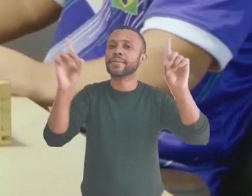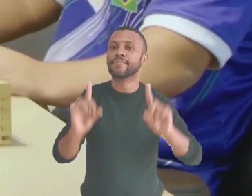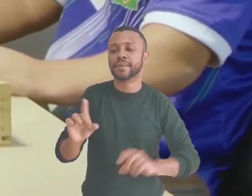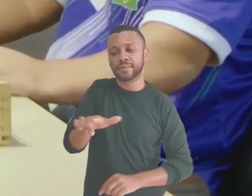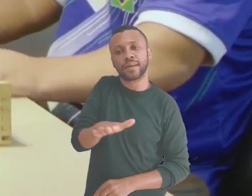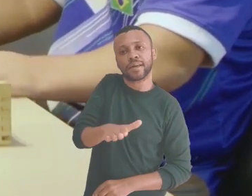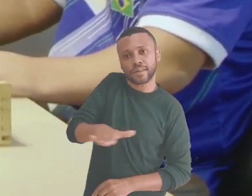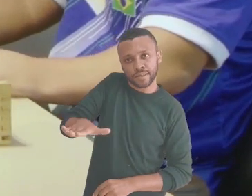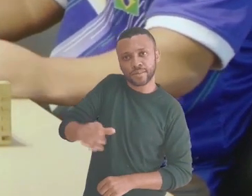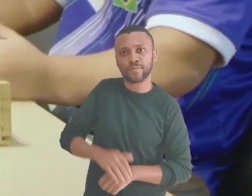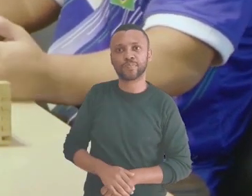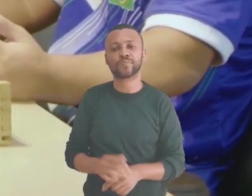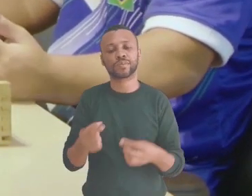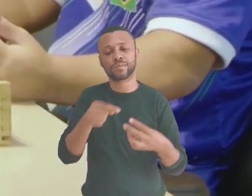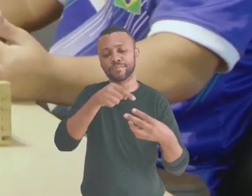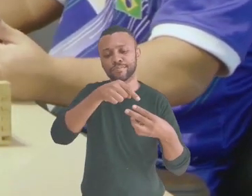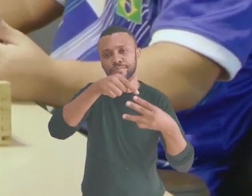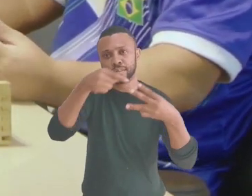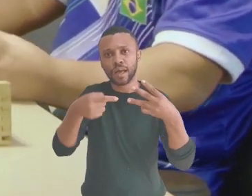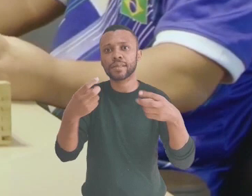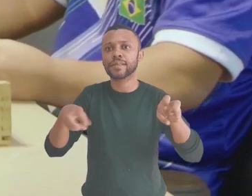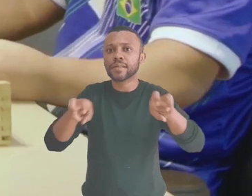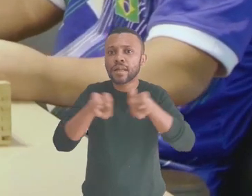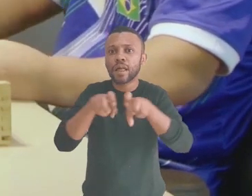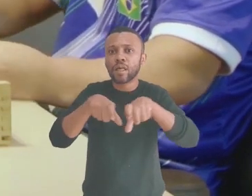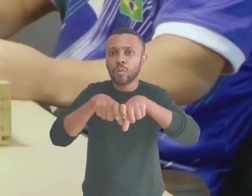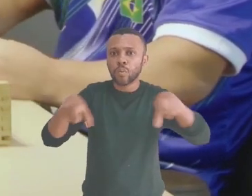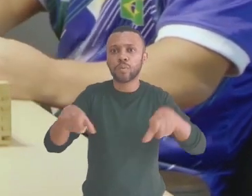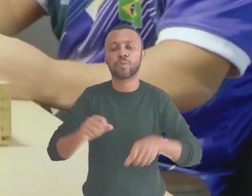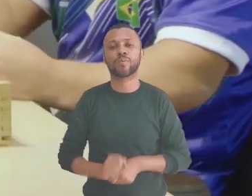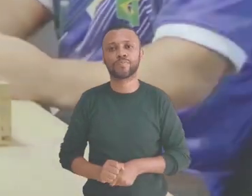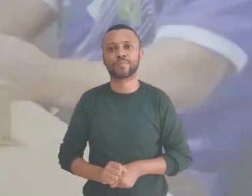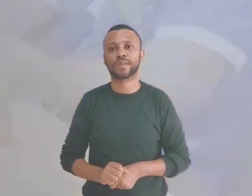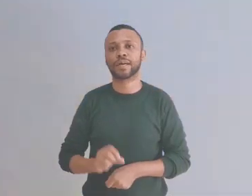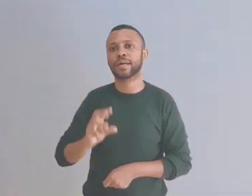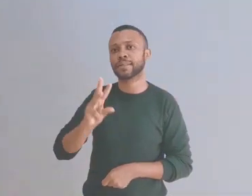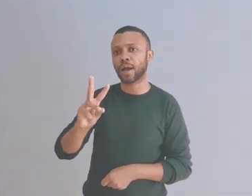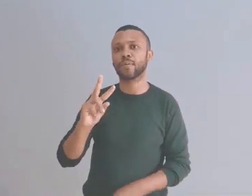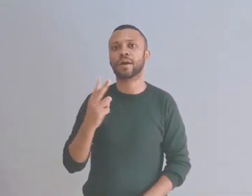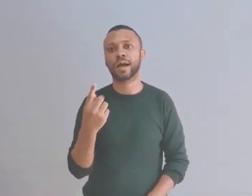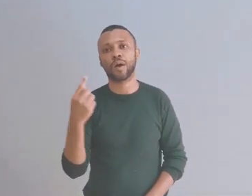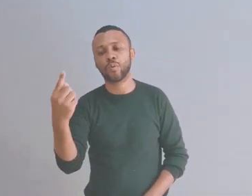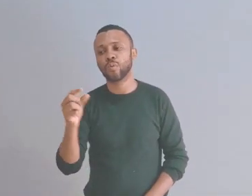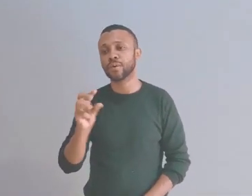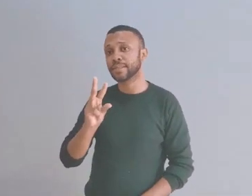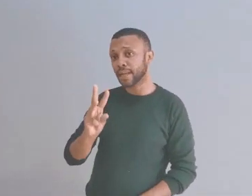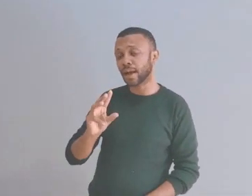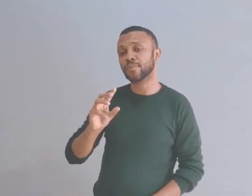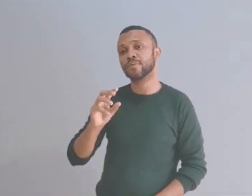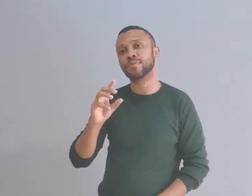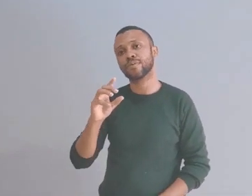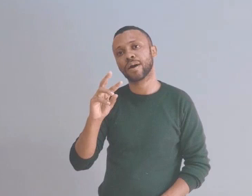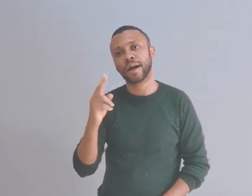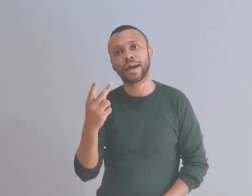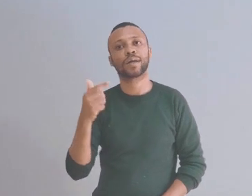lá temos 7 classes. WH1, WH2 é cadeirantes. SL3 e SL4 são